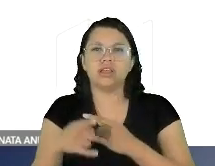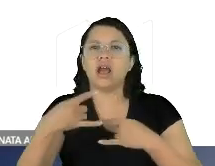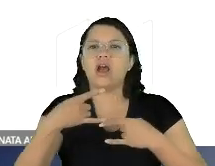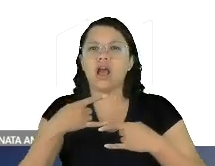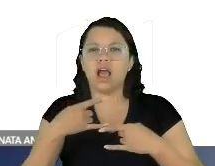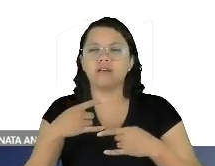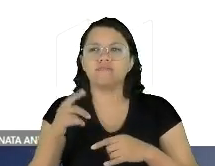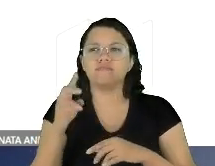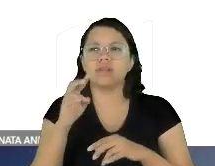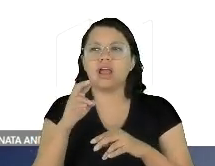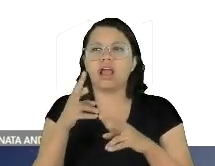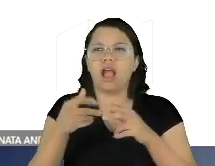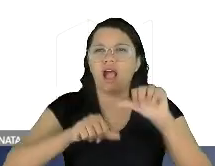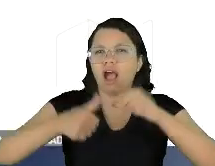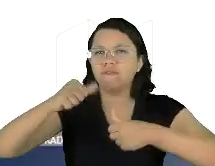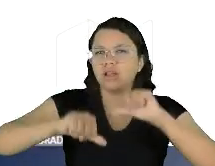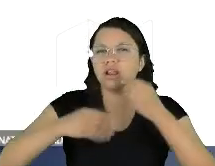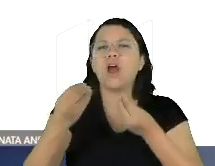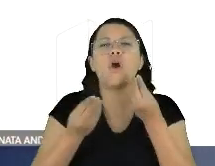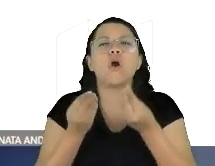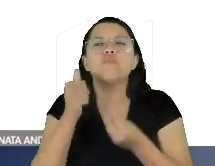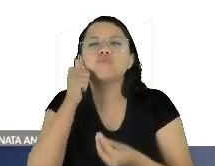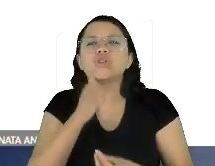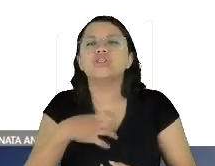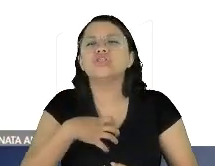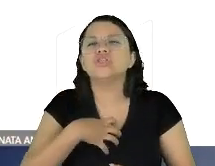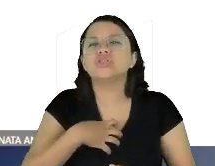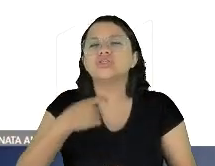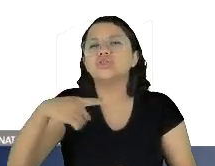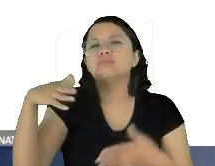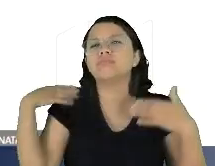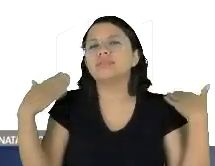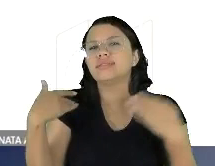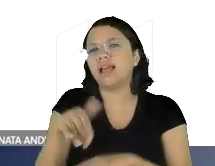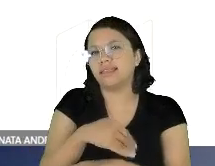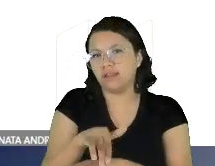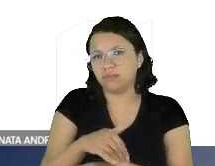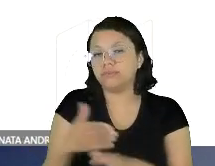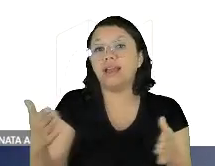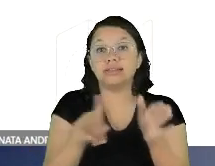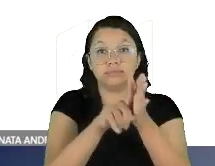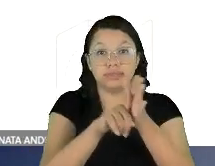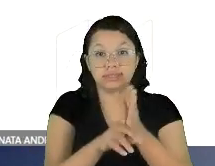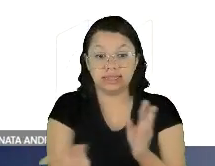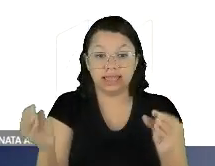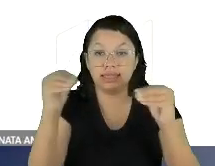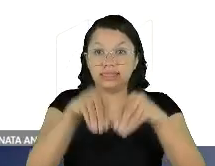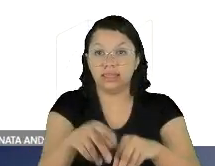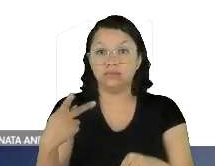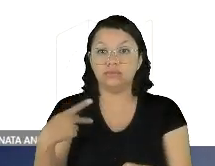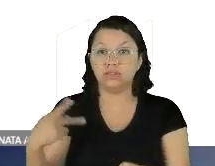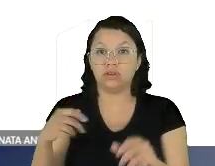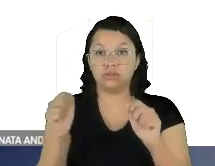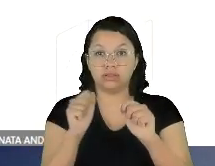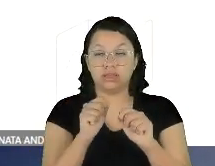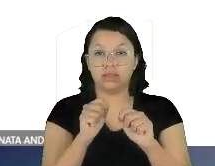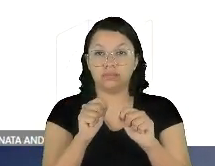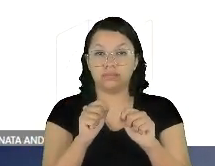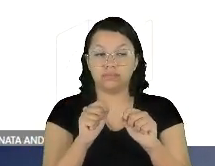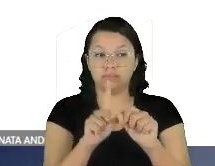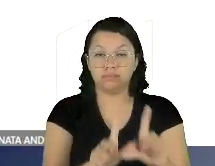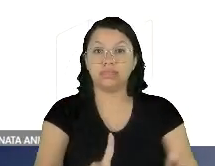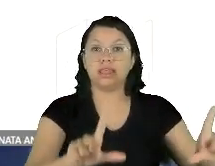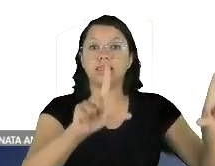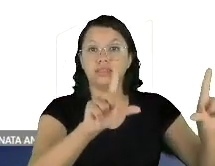mulheres se sentiam ao sair nas ruas. Essa pesquisa, inclusive, está na nossa plataforma da LIS, aqui